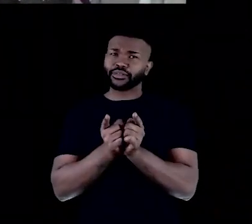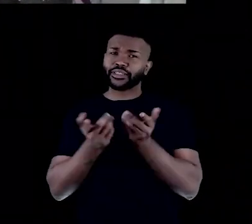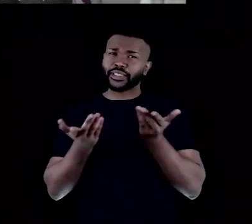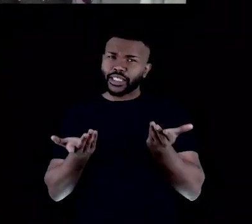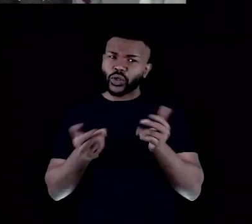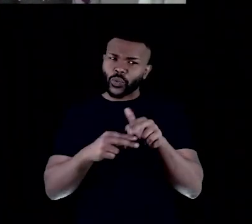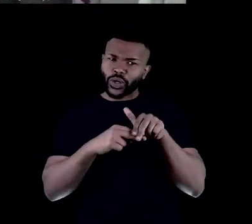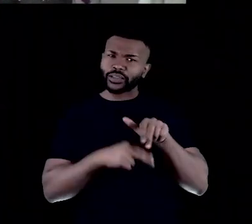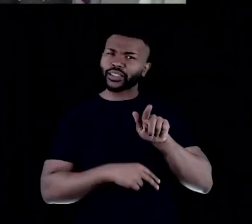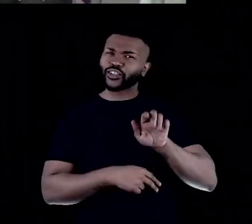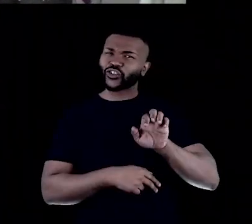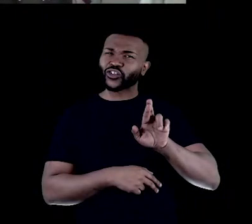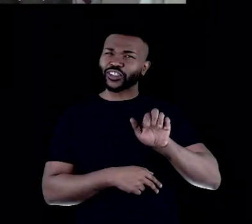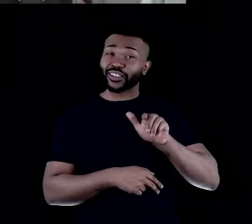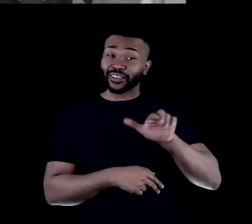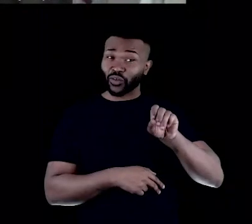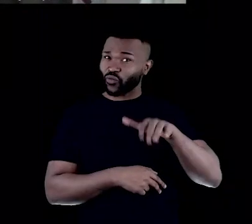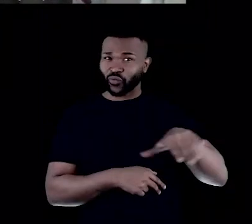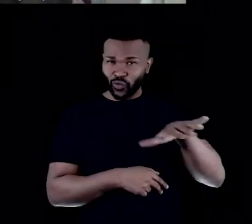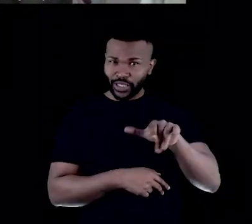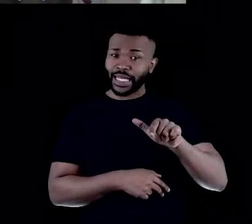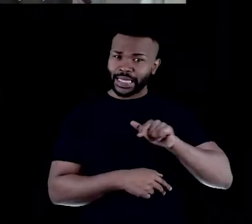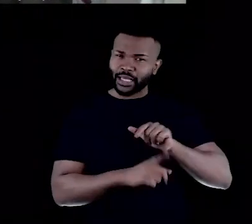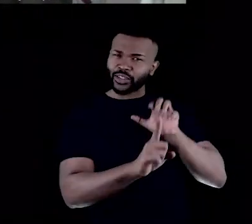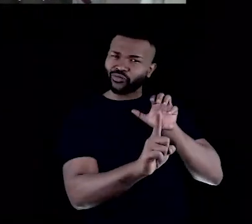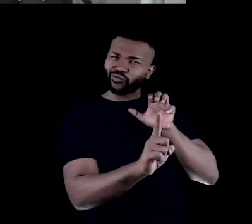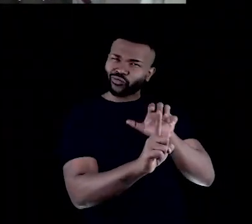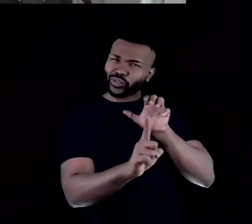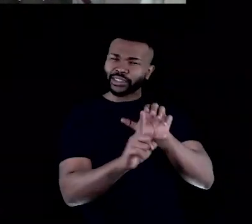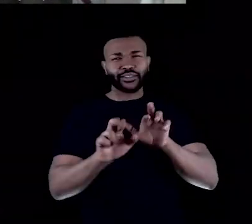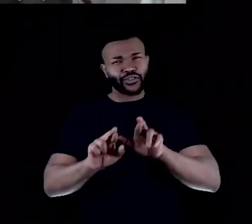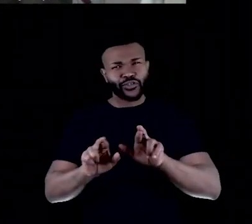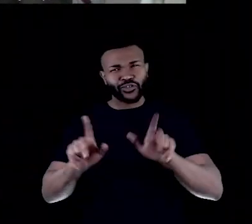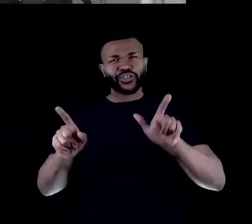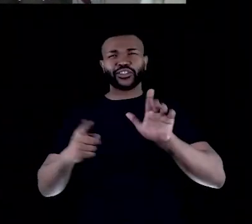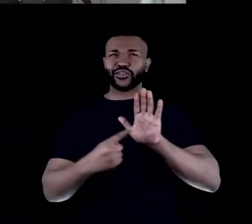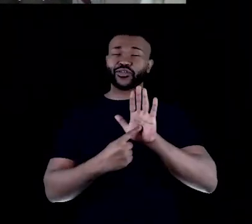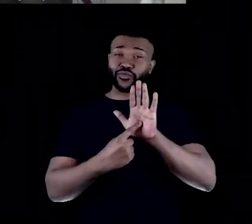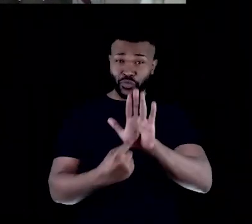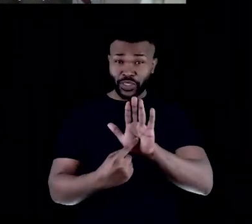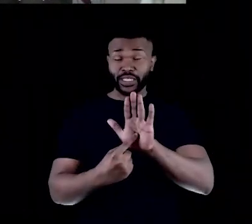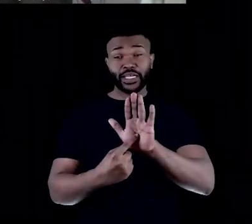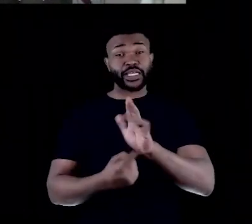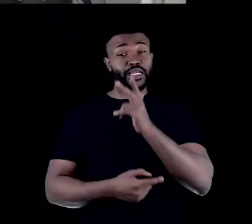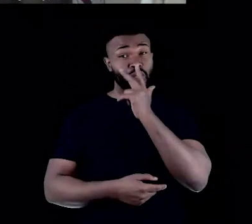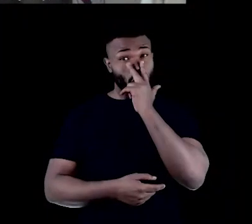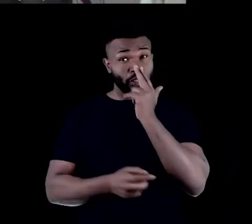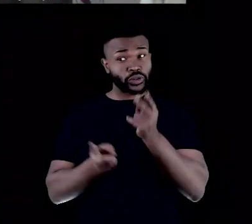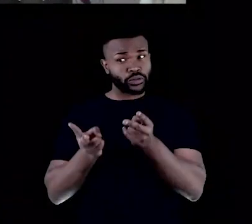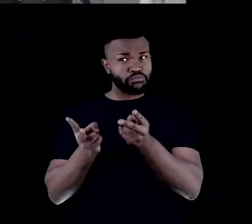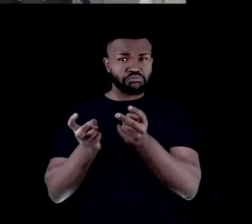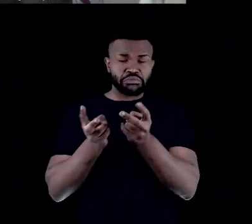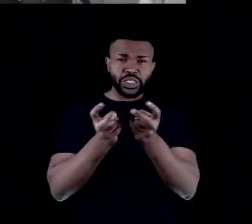E é curto, acho que talvez seja um pouco geracional também. É incrível, porque daí já tem um outro impacto, né, quando chega. Eu